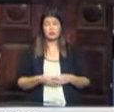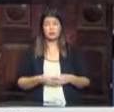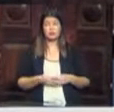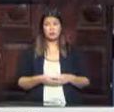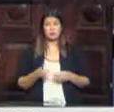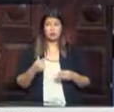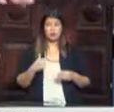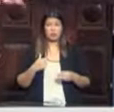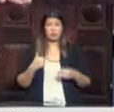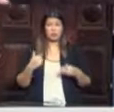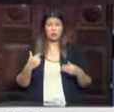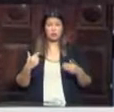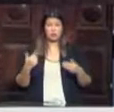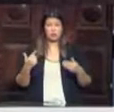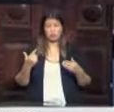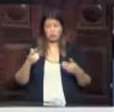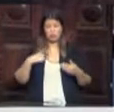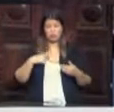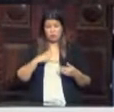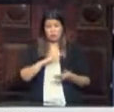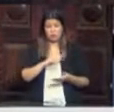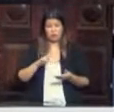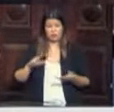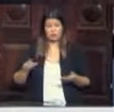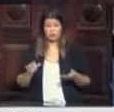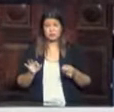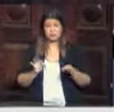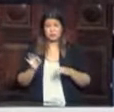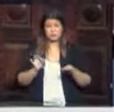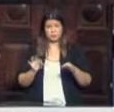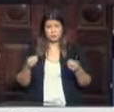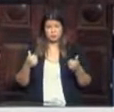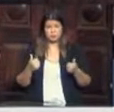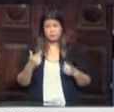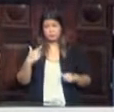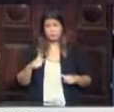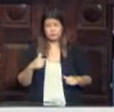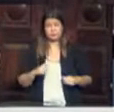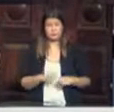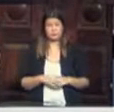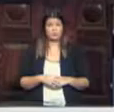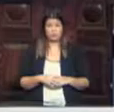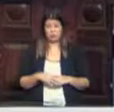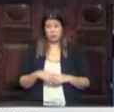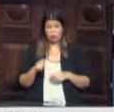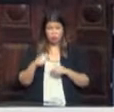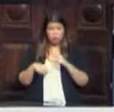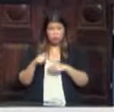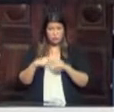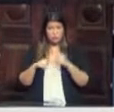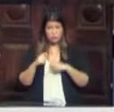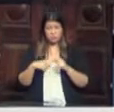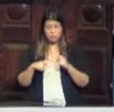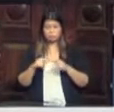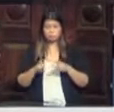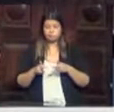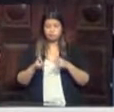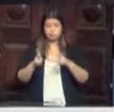do capital aplicado. Então, é isto daí. Este contrato que existe